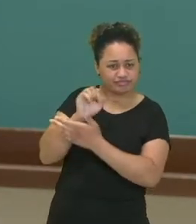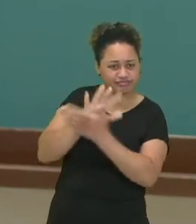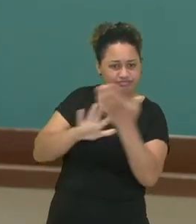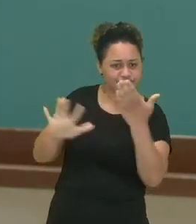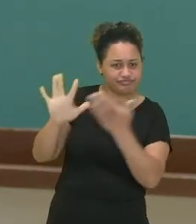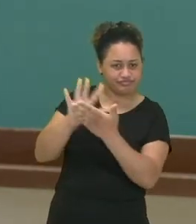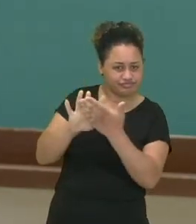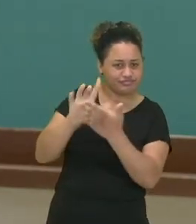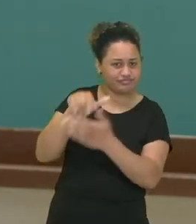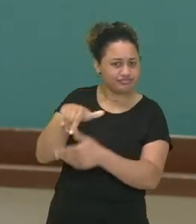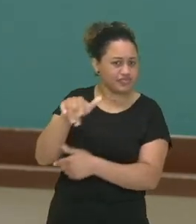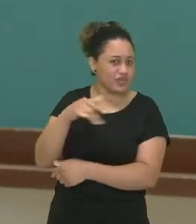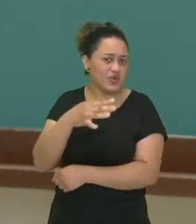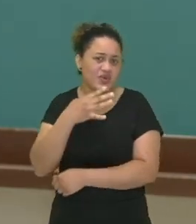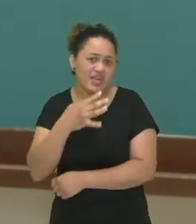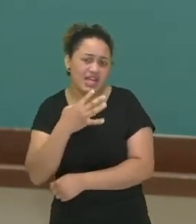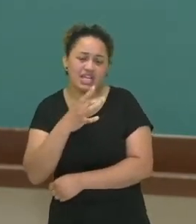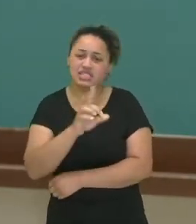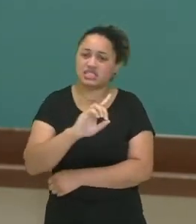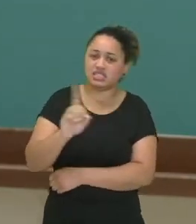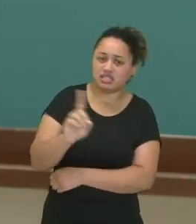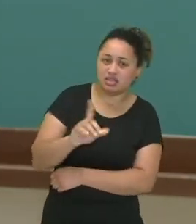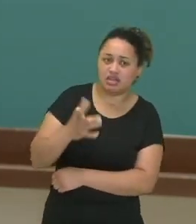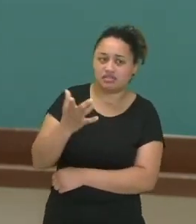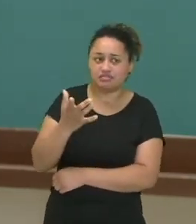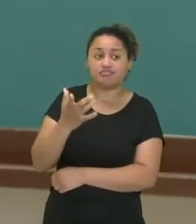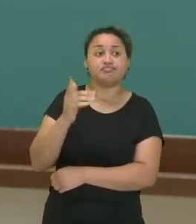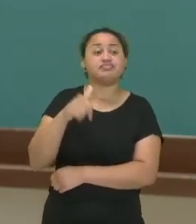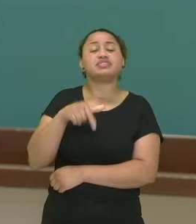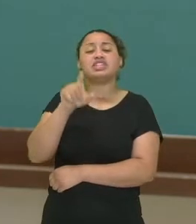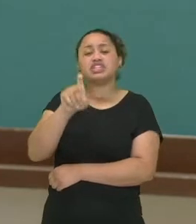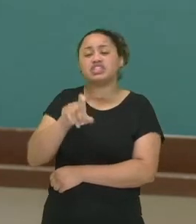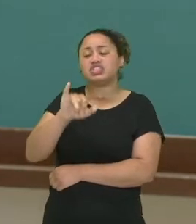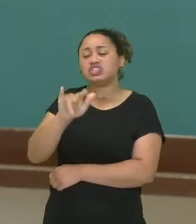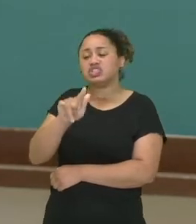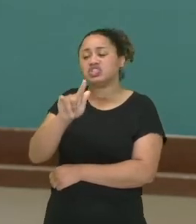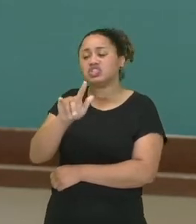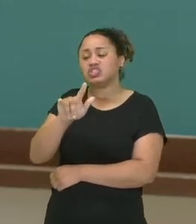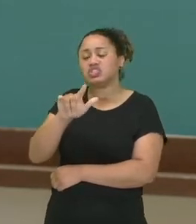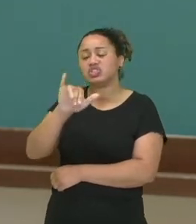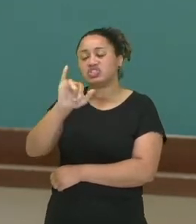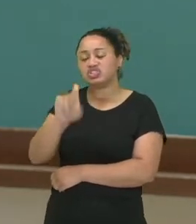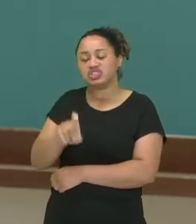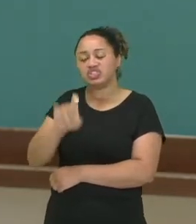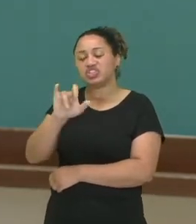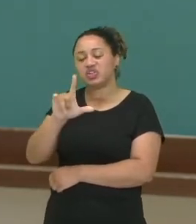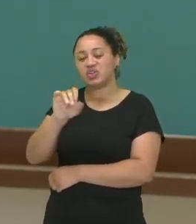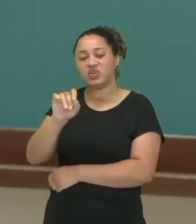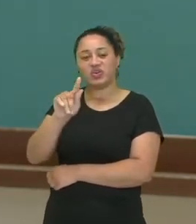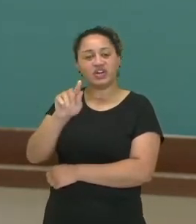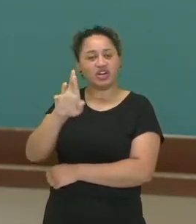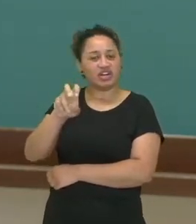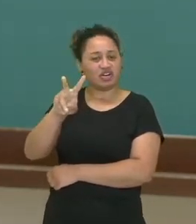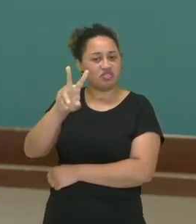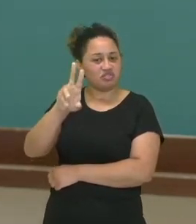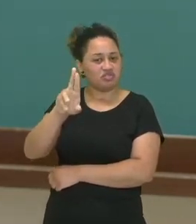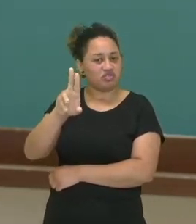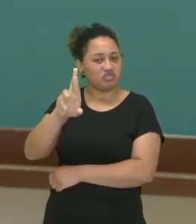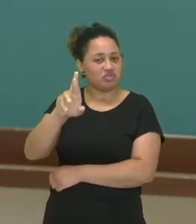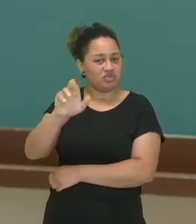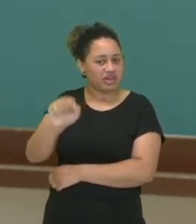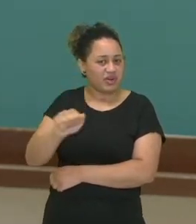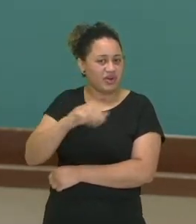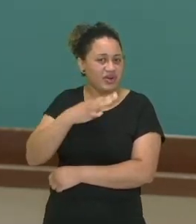gravura? Sim? Não? Então tudo bem. E xilogravura, né? Já ouviu?